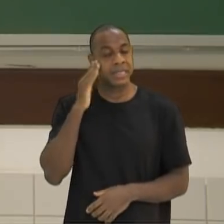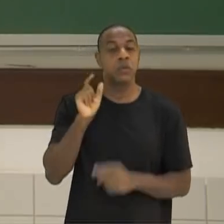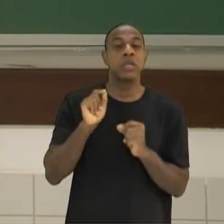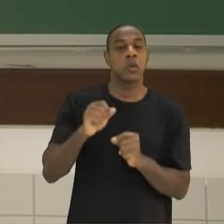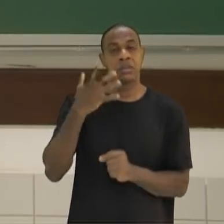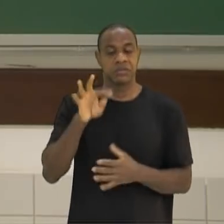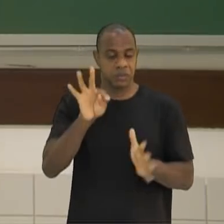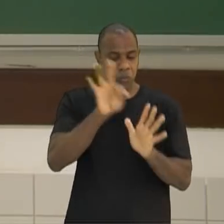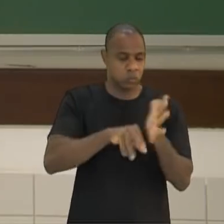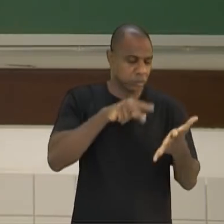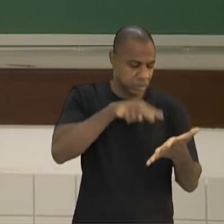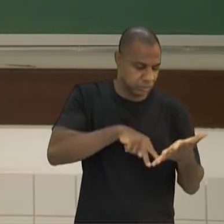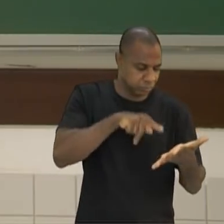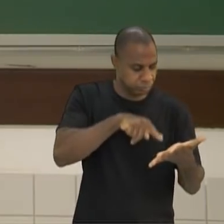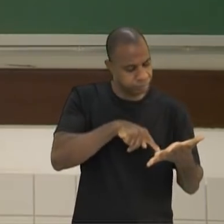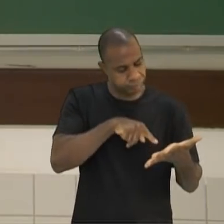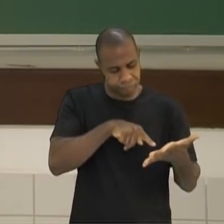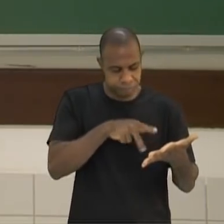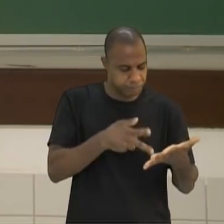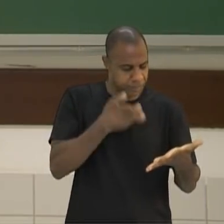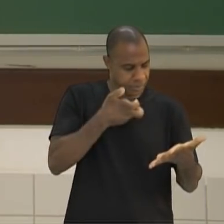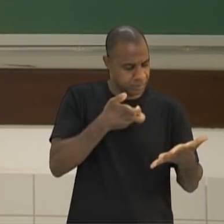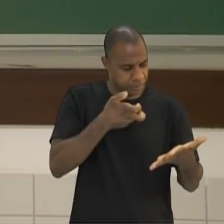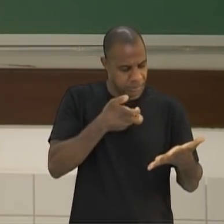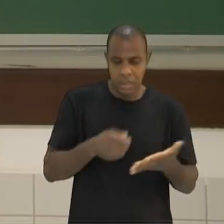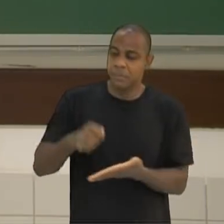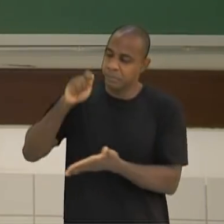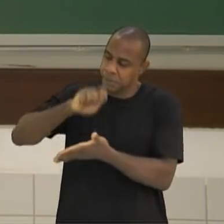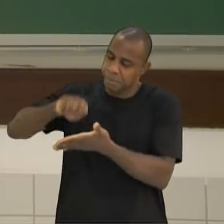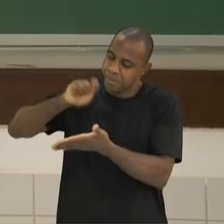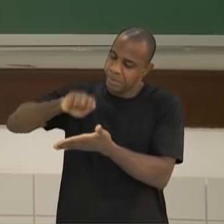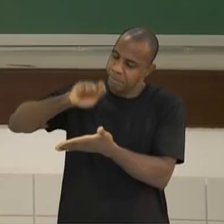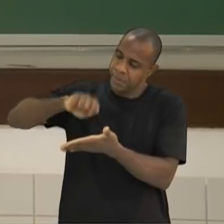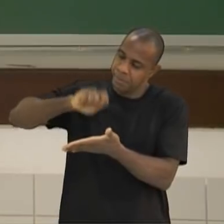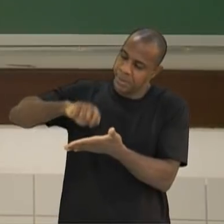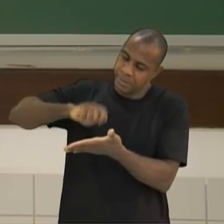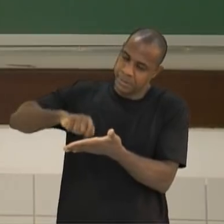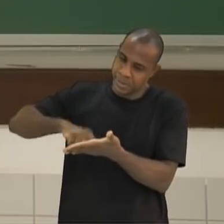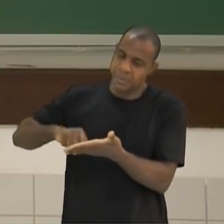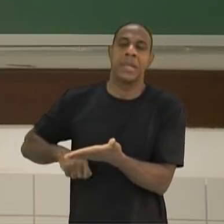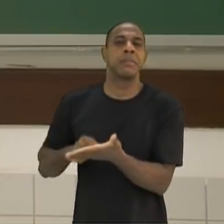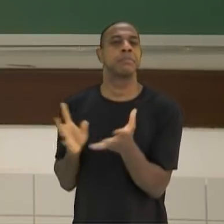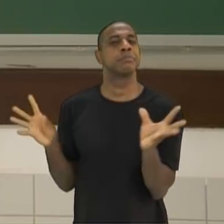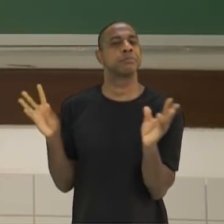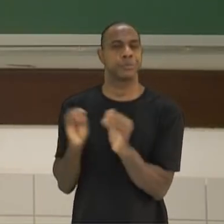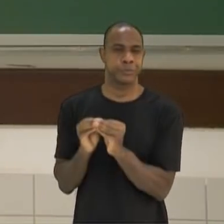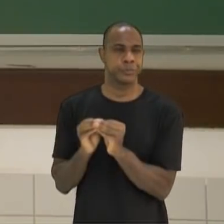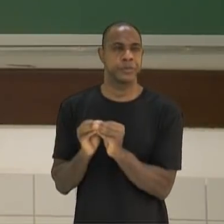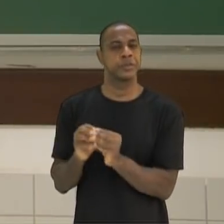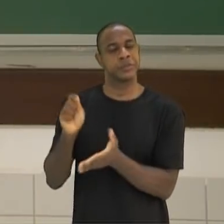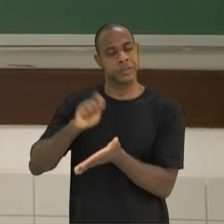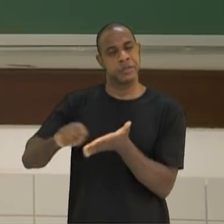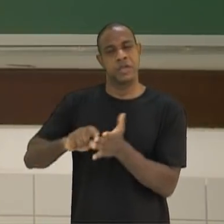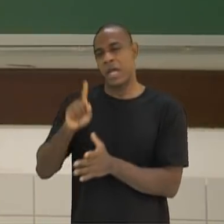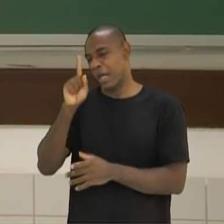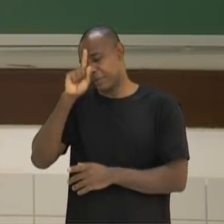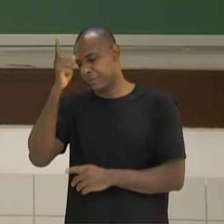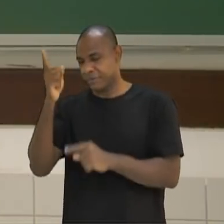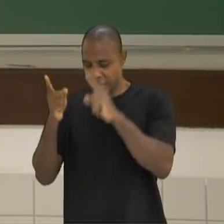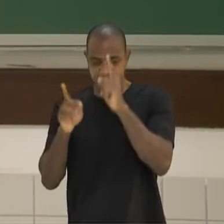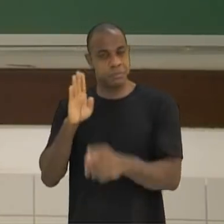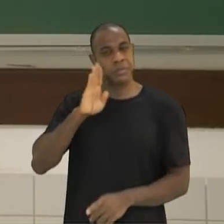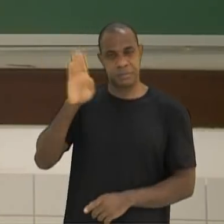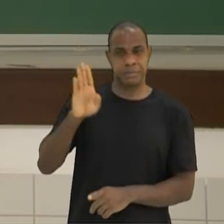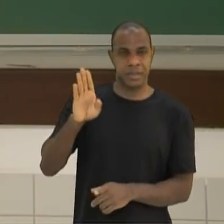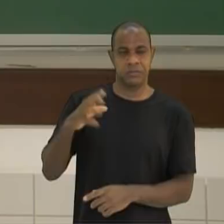texto, captar a informação principal e colocar ali de uma forma sintetizada, escrever essas ideias principais